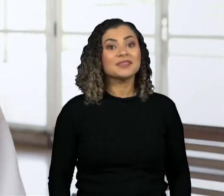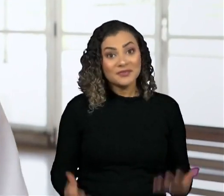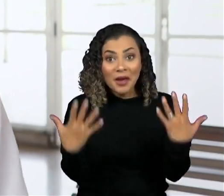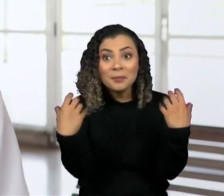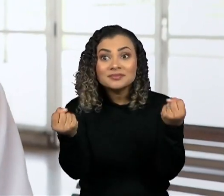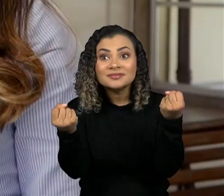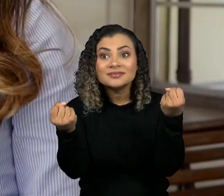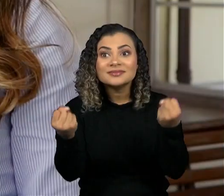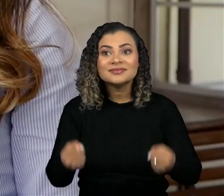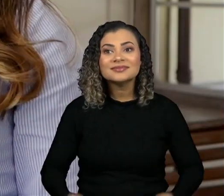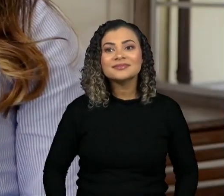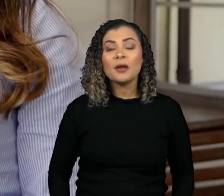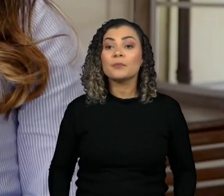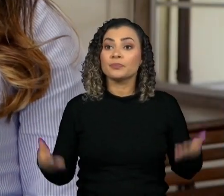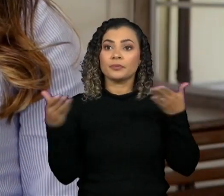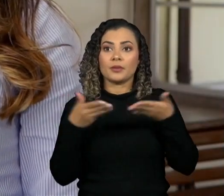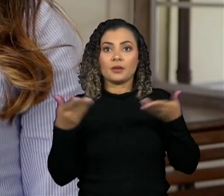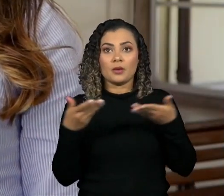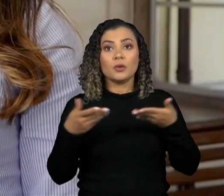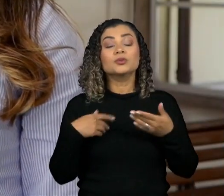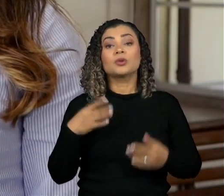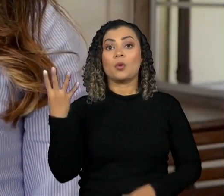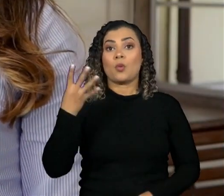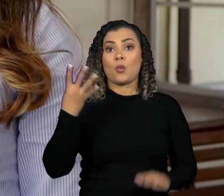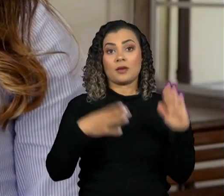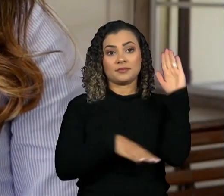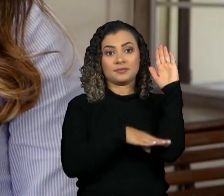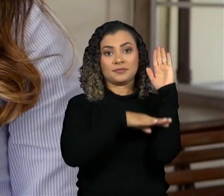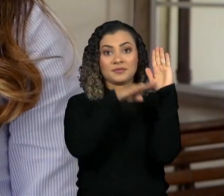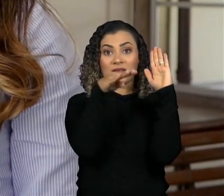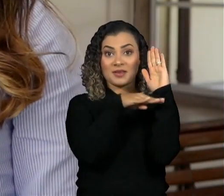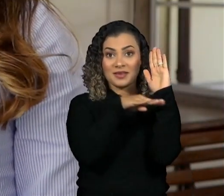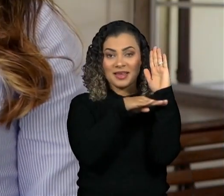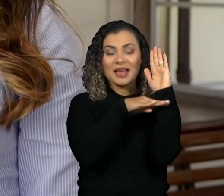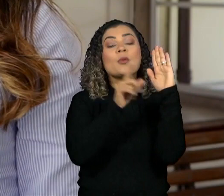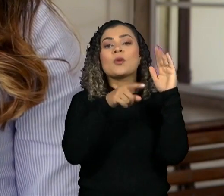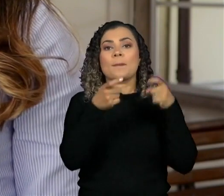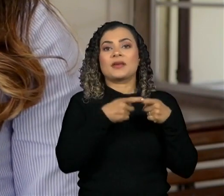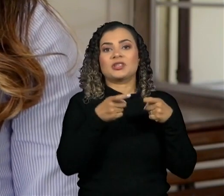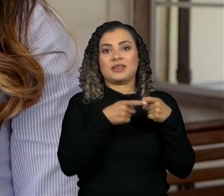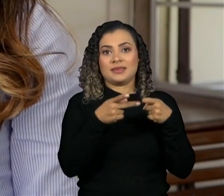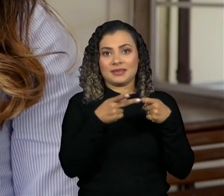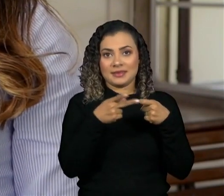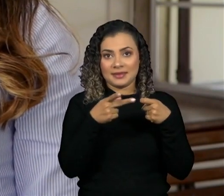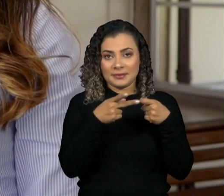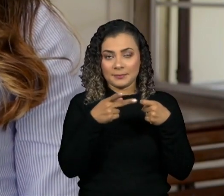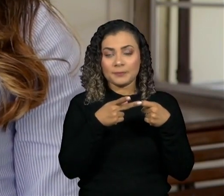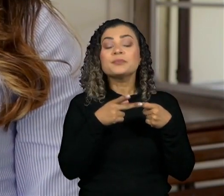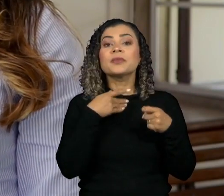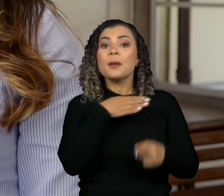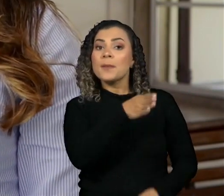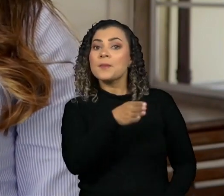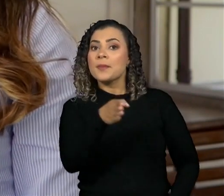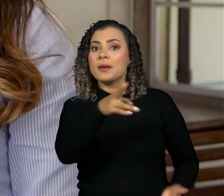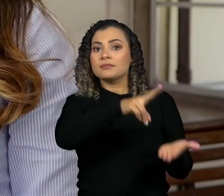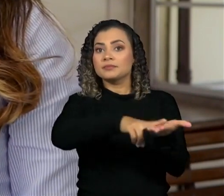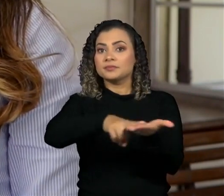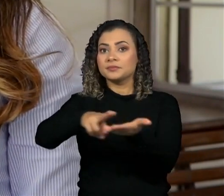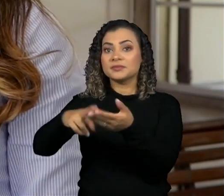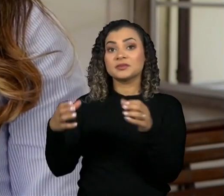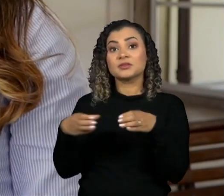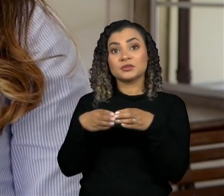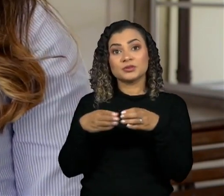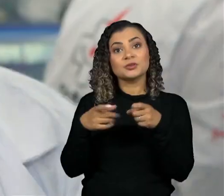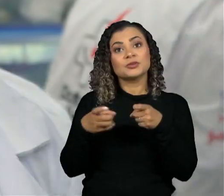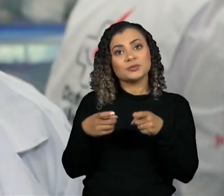Bora lá! Hoje nós vamos até o quarto andar, na pediatria, onde ficam as nossas crianças. Nós vamos passar em alguns leitos, junto com a equipe